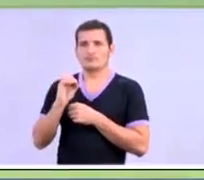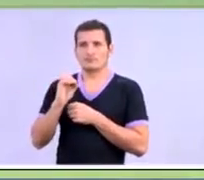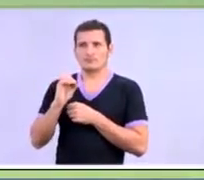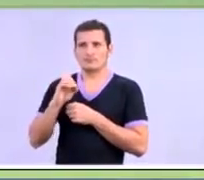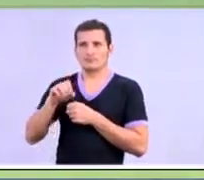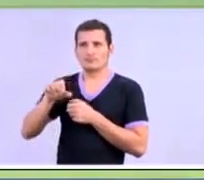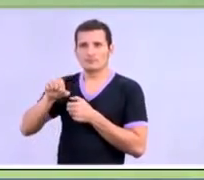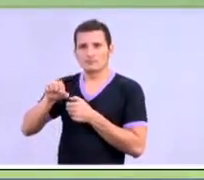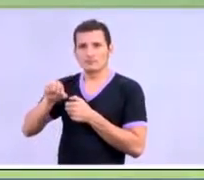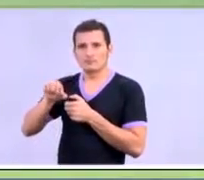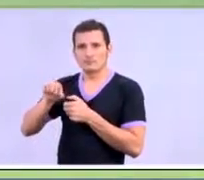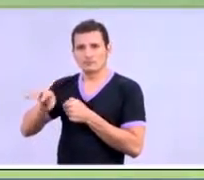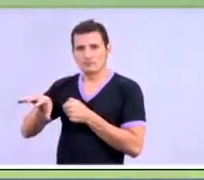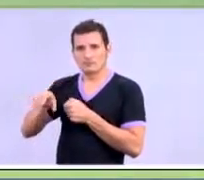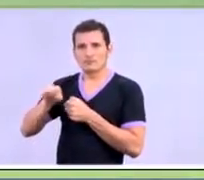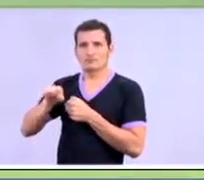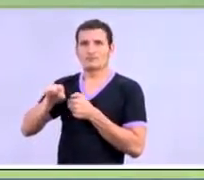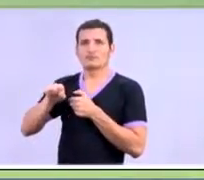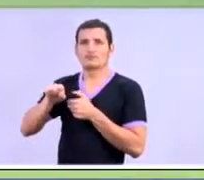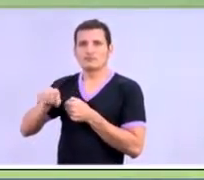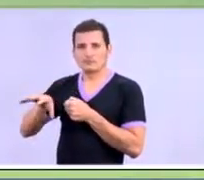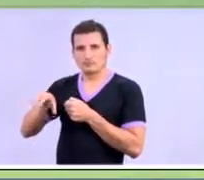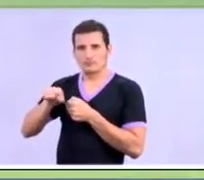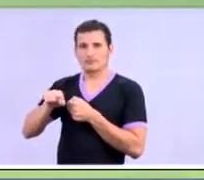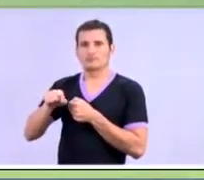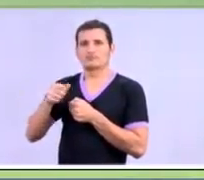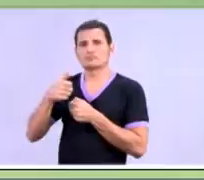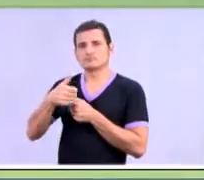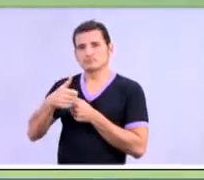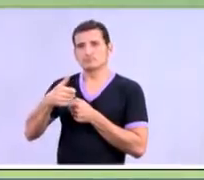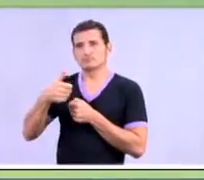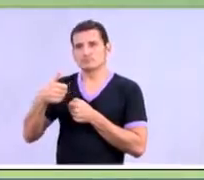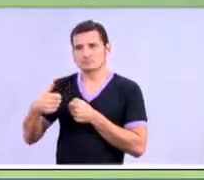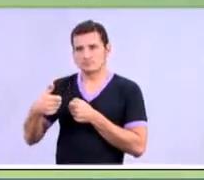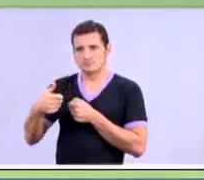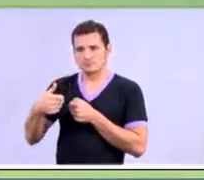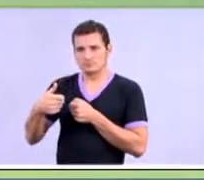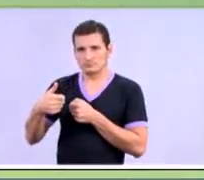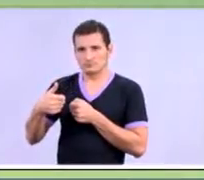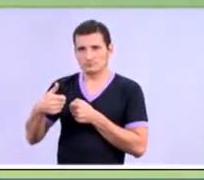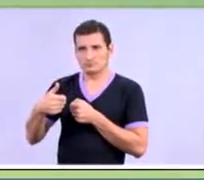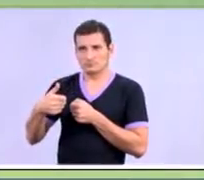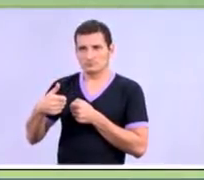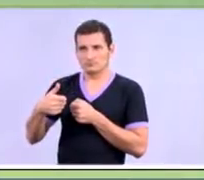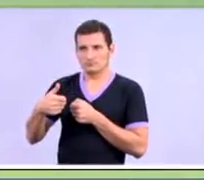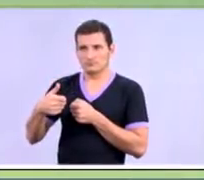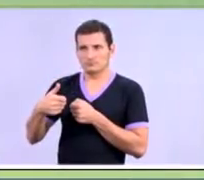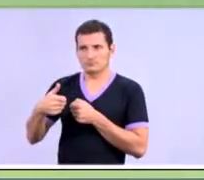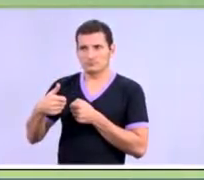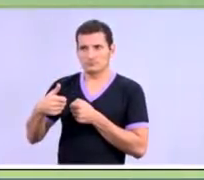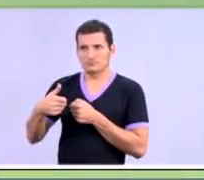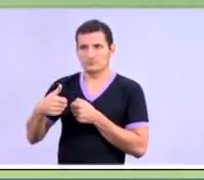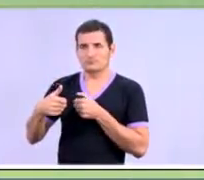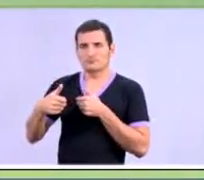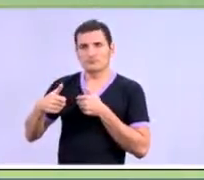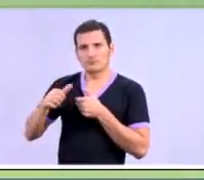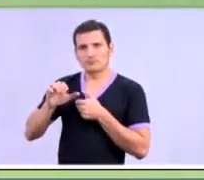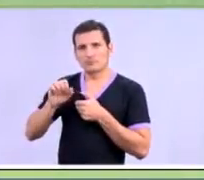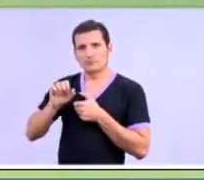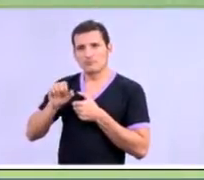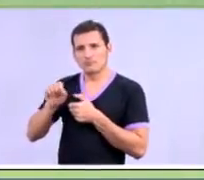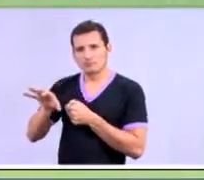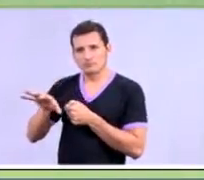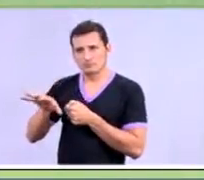2 piscadas curtas para representar 2 bits 1, e uma piscada mais